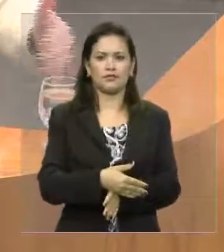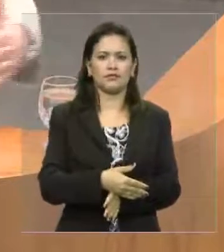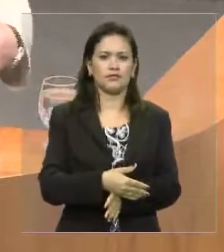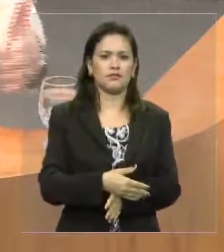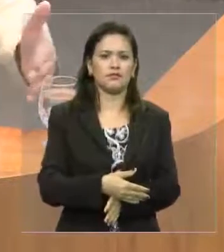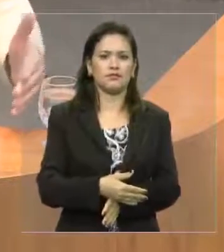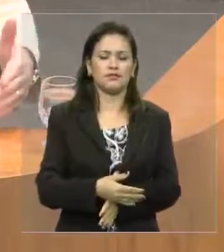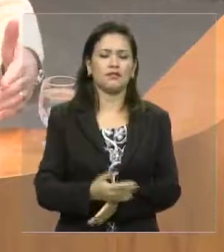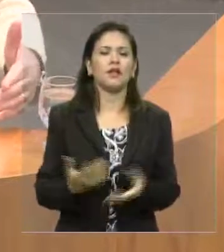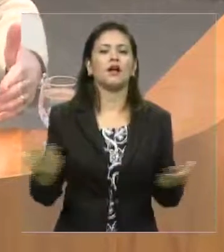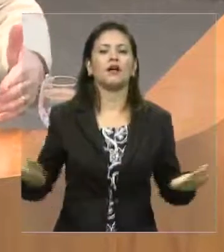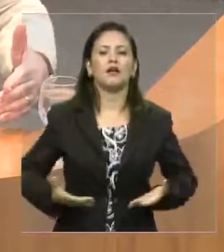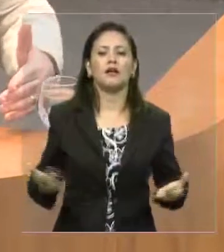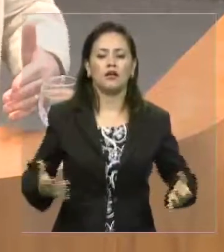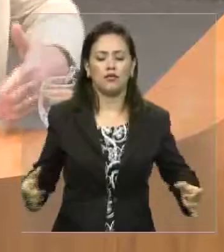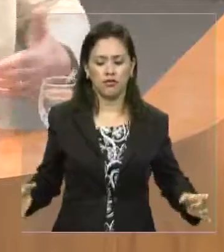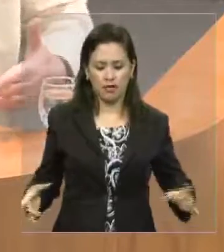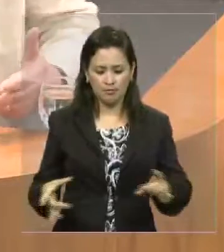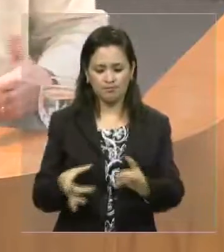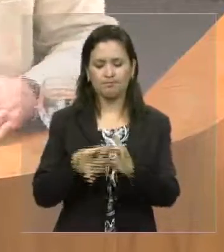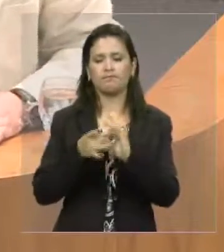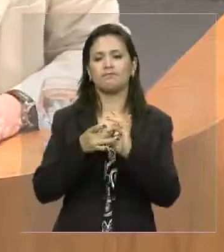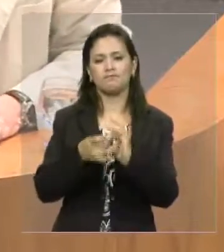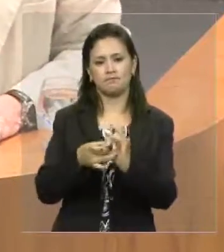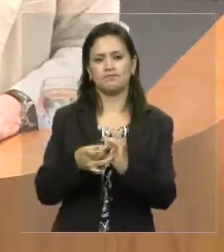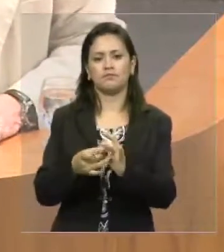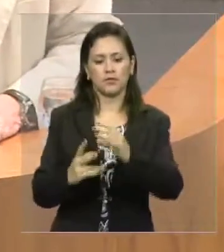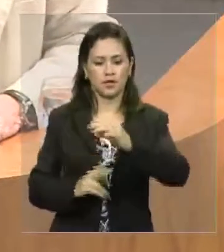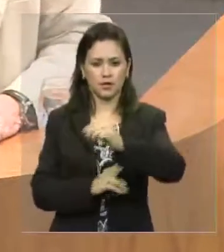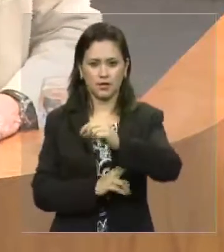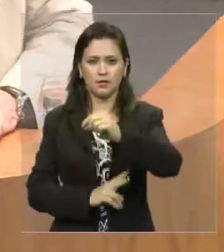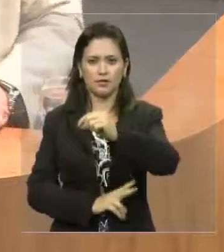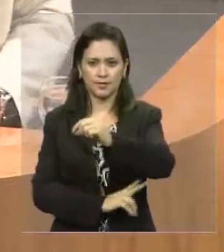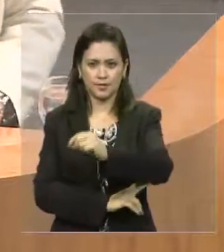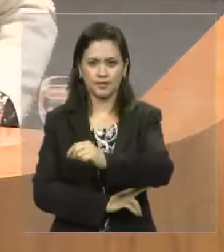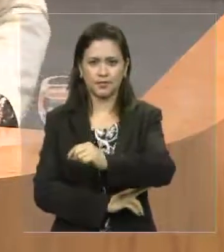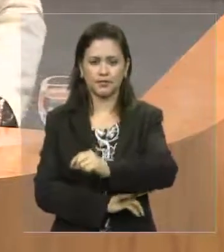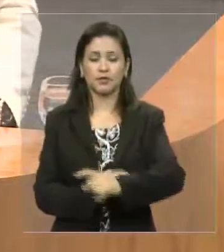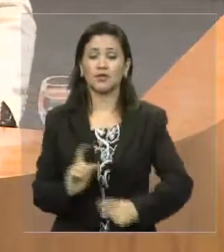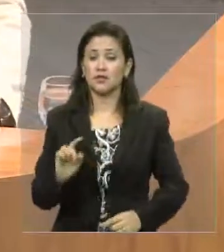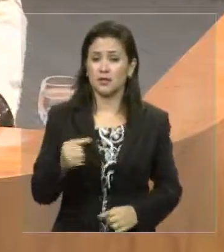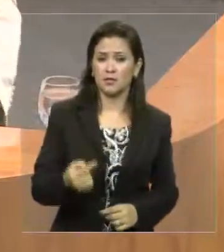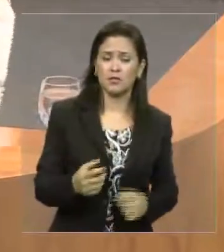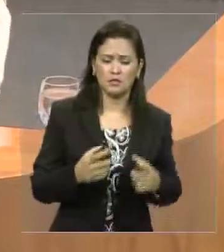foram interligados e seguidamente entre eles muitos outros bairros,